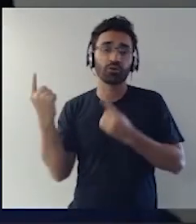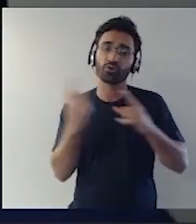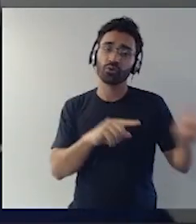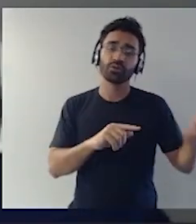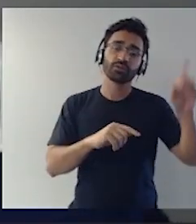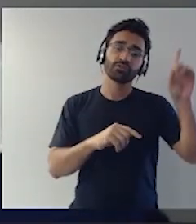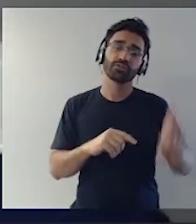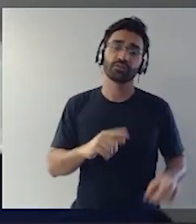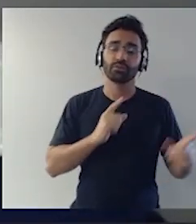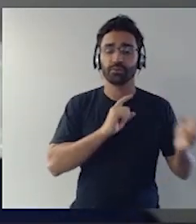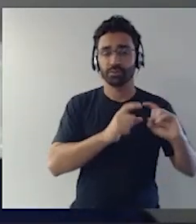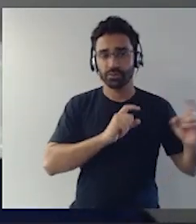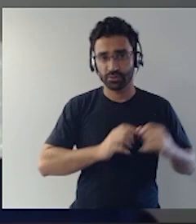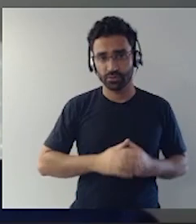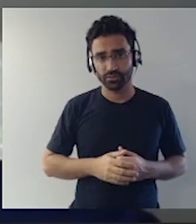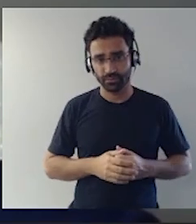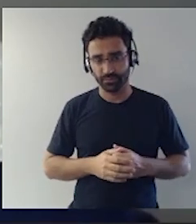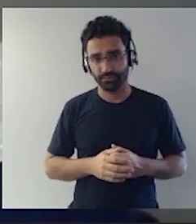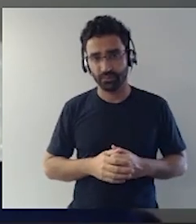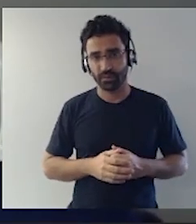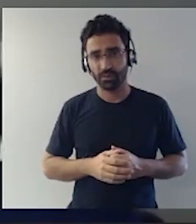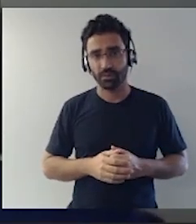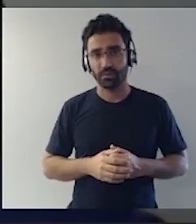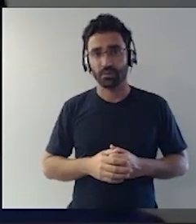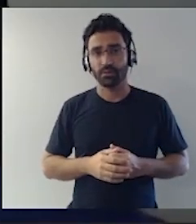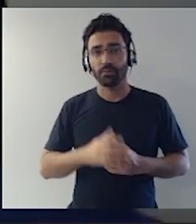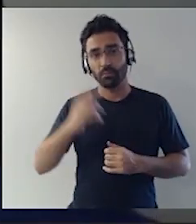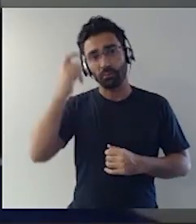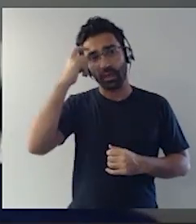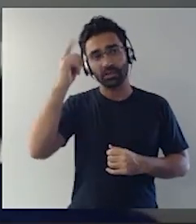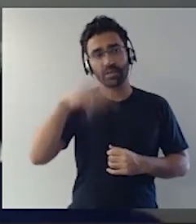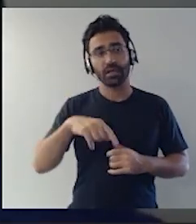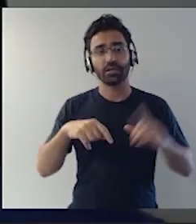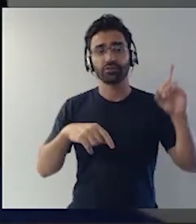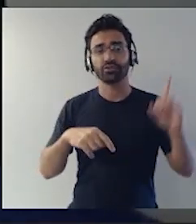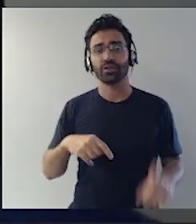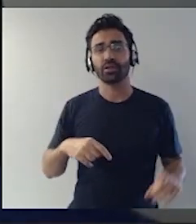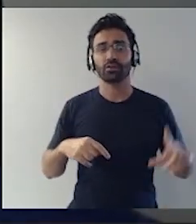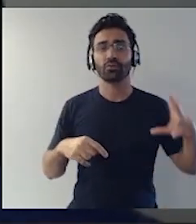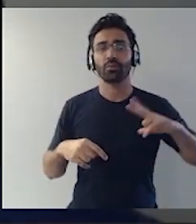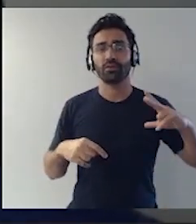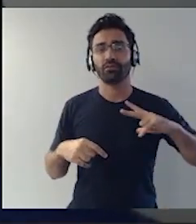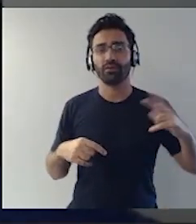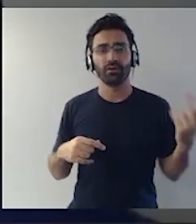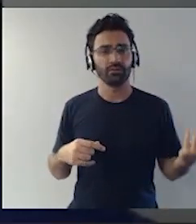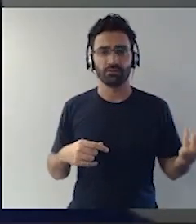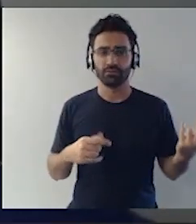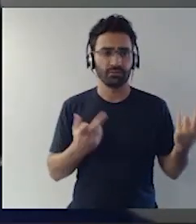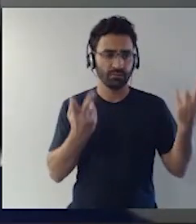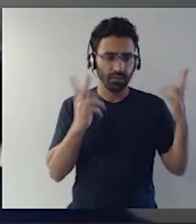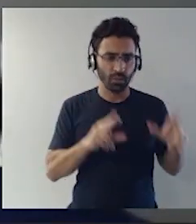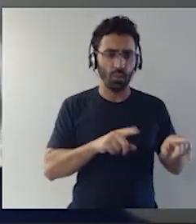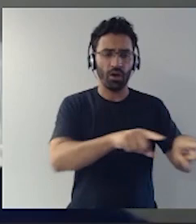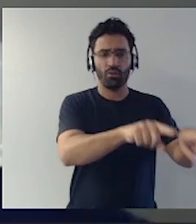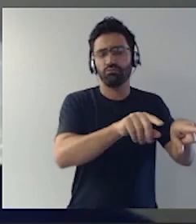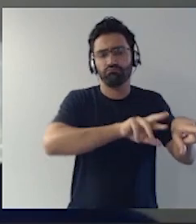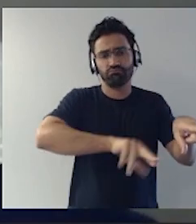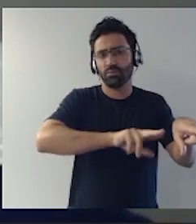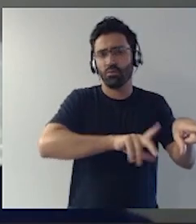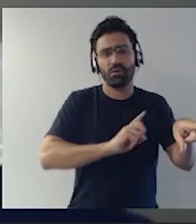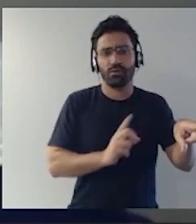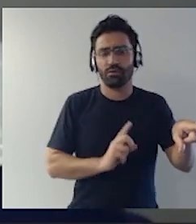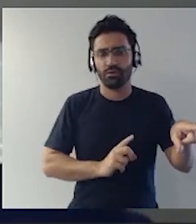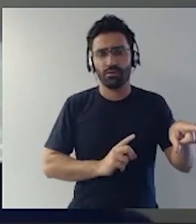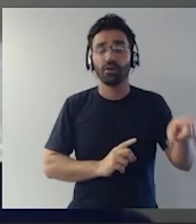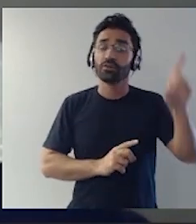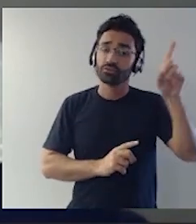administrativo, aproximando demasiadamente do direito privado, com uma horizontalização excessiva do direito administrativo